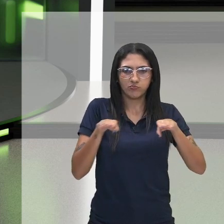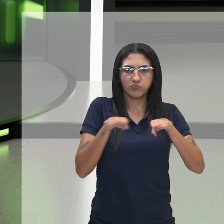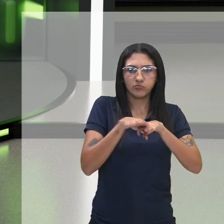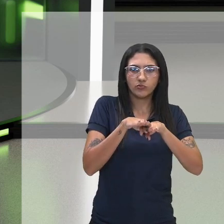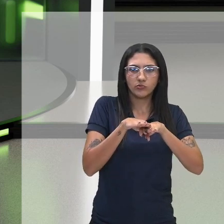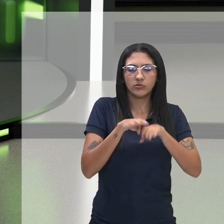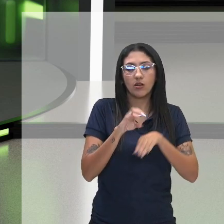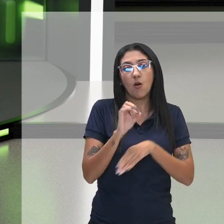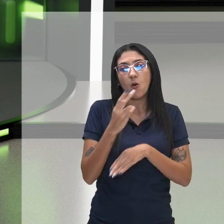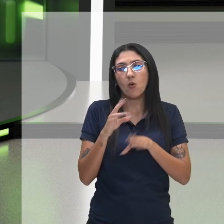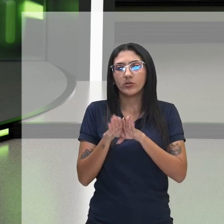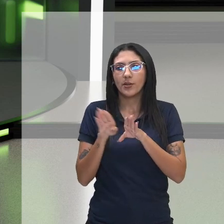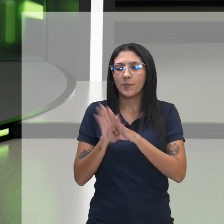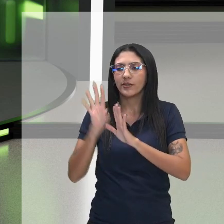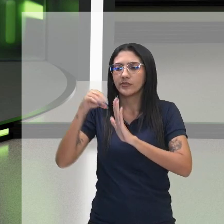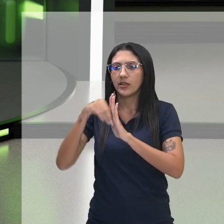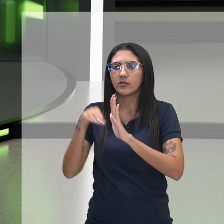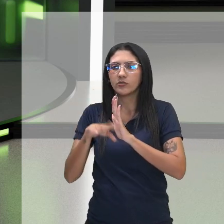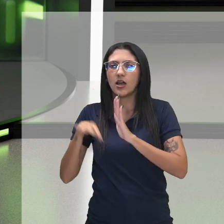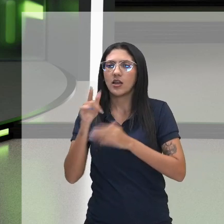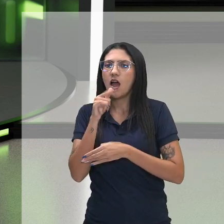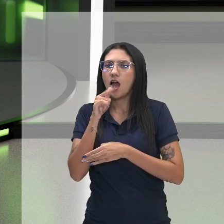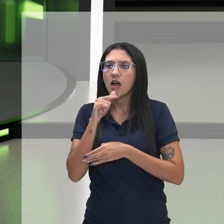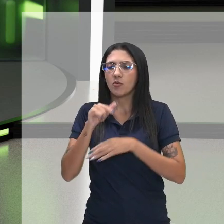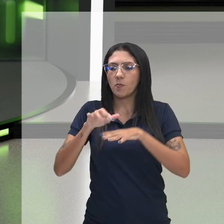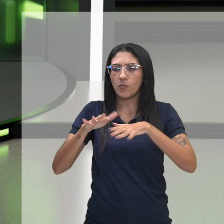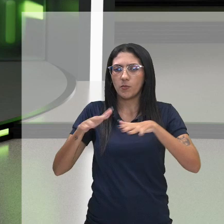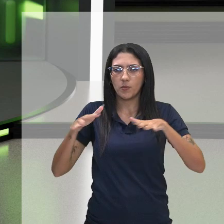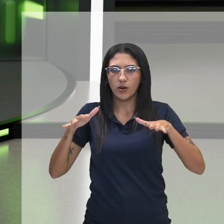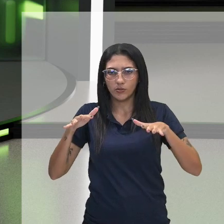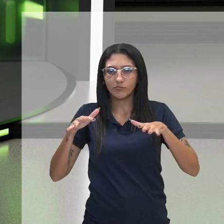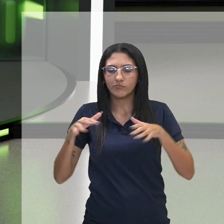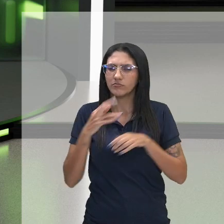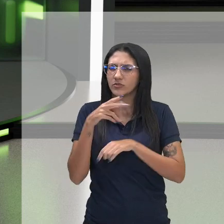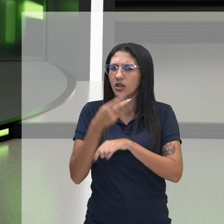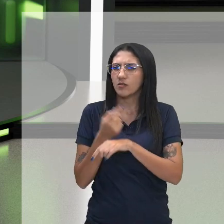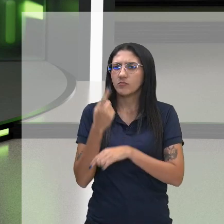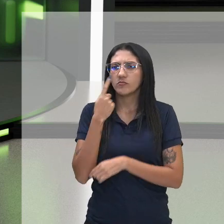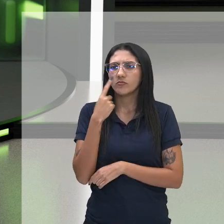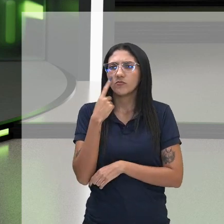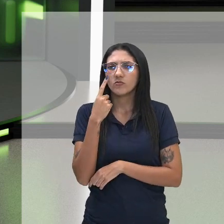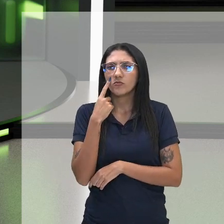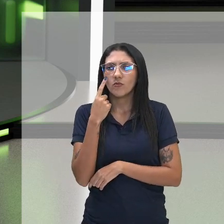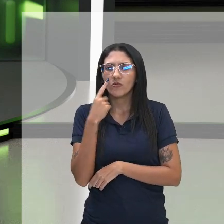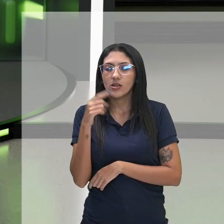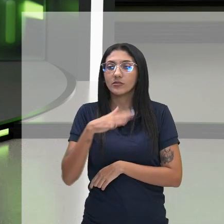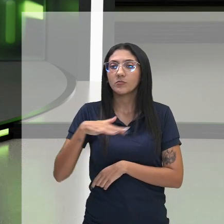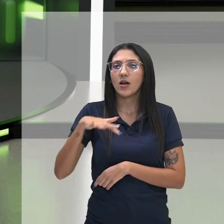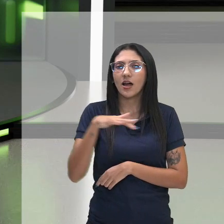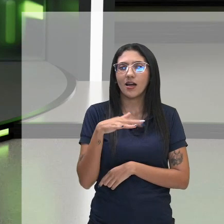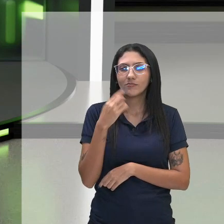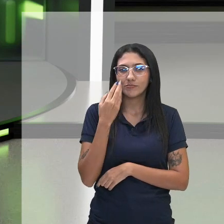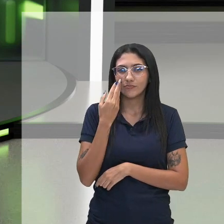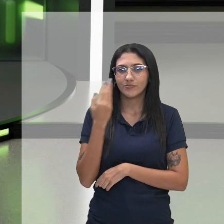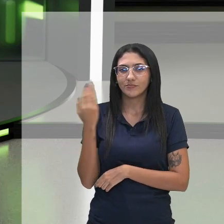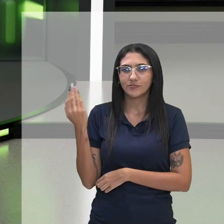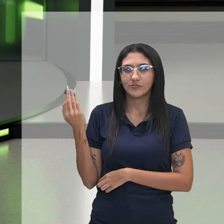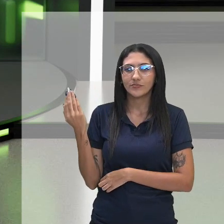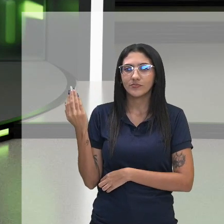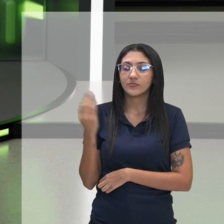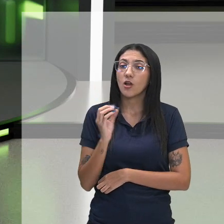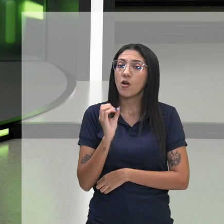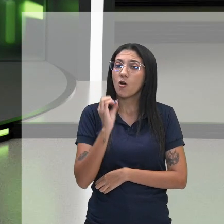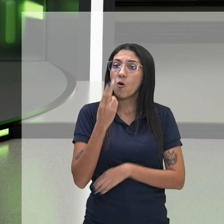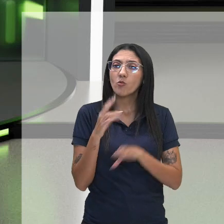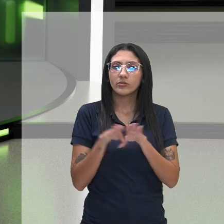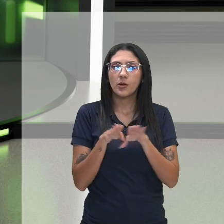ser oceânica com continental, que a gente vai já observar aqui o exemplo das Cordilheiras dos Andes. Ou pode ser oceânica